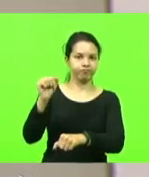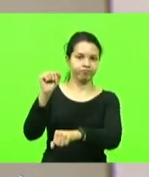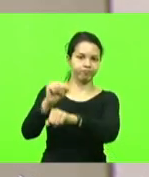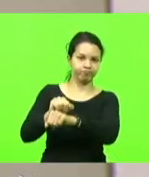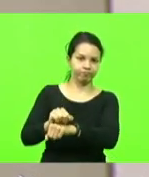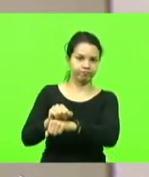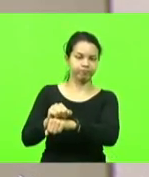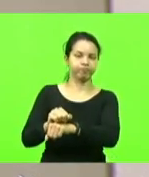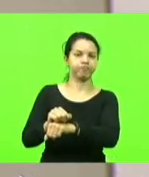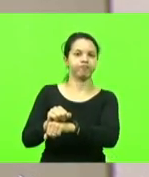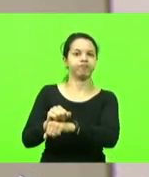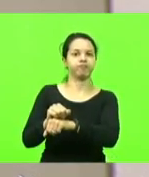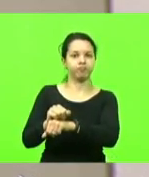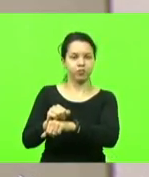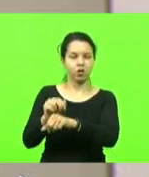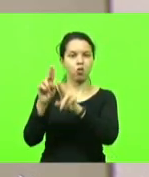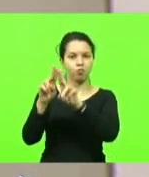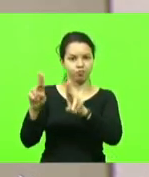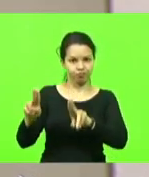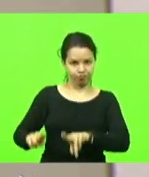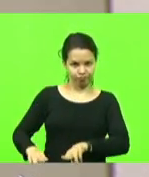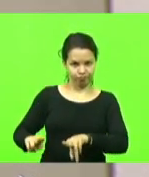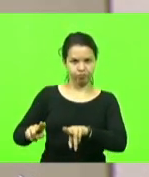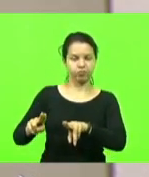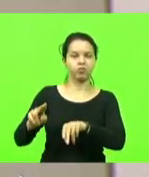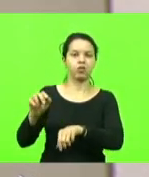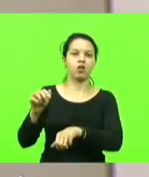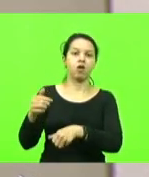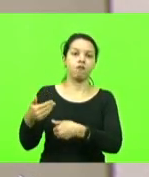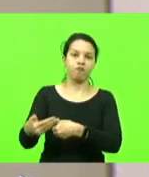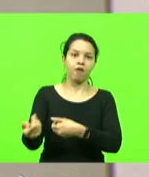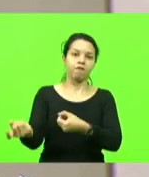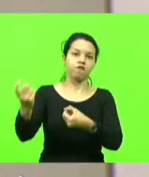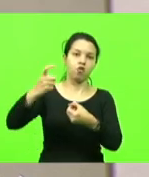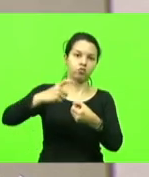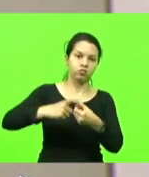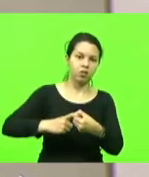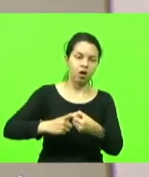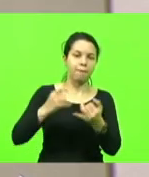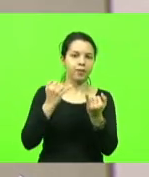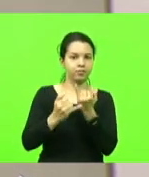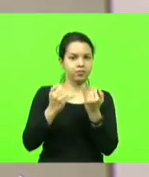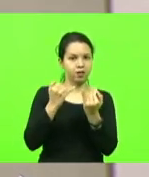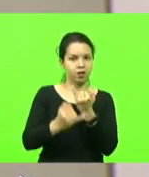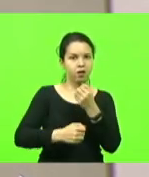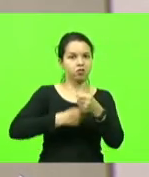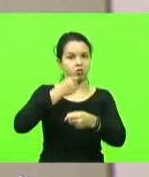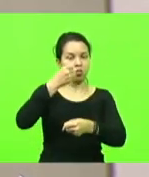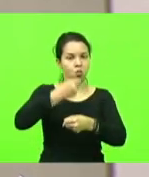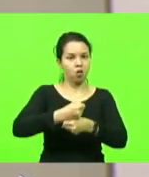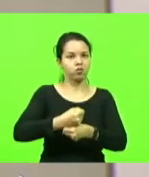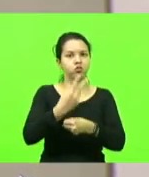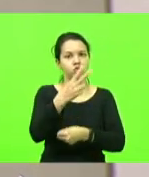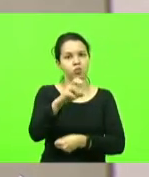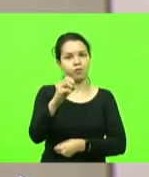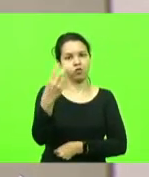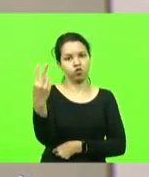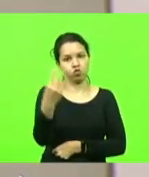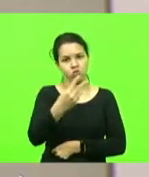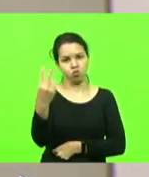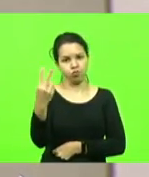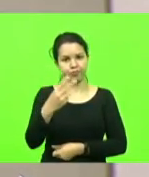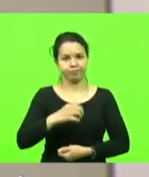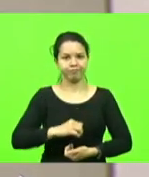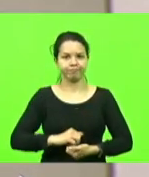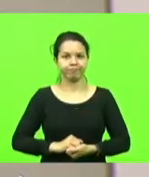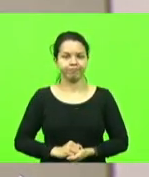de Santa Catarina, que tendem a retornar à normalidade apenas no meio do ano de 2022. Em discussão. Com a